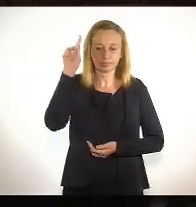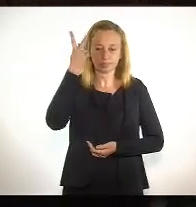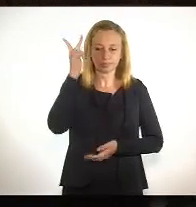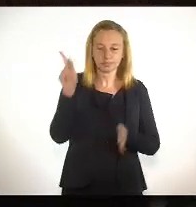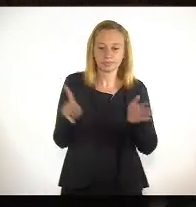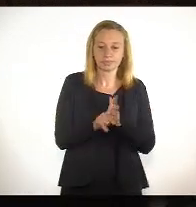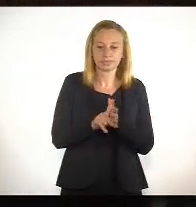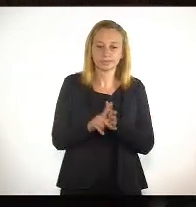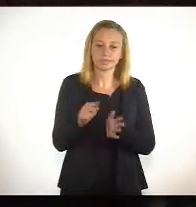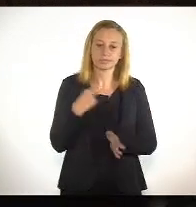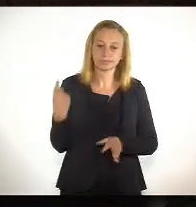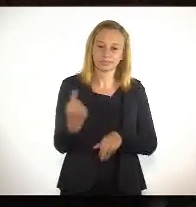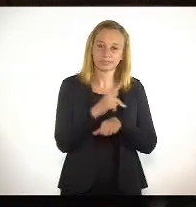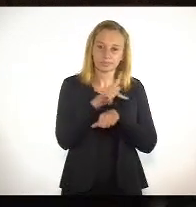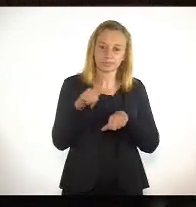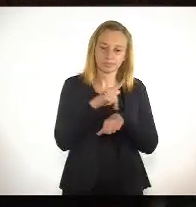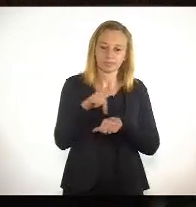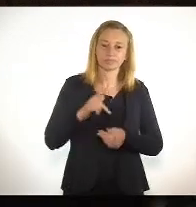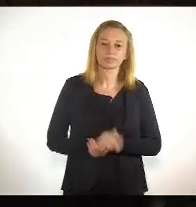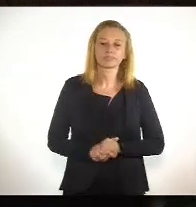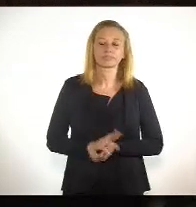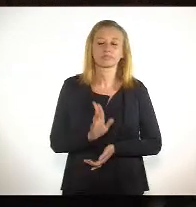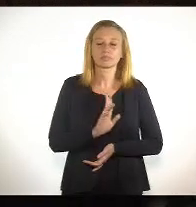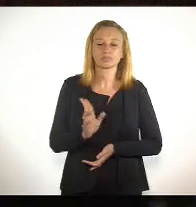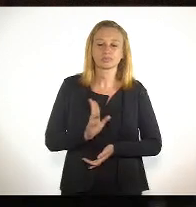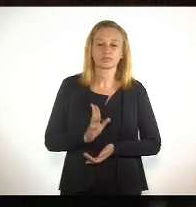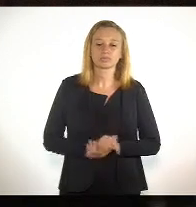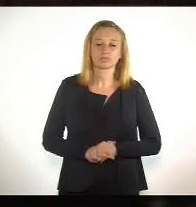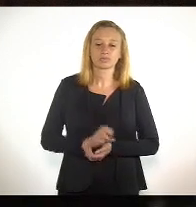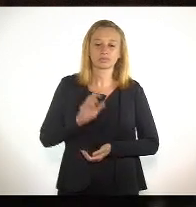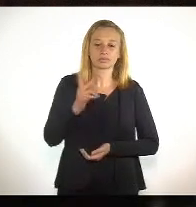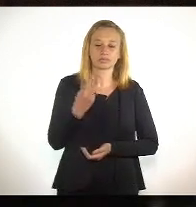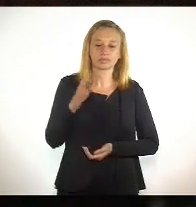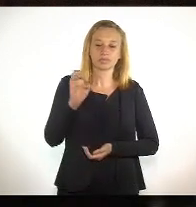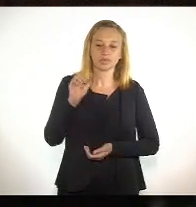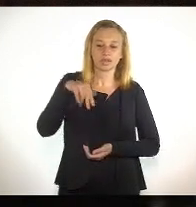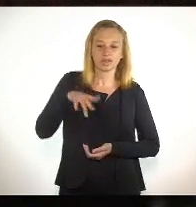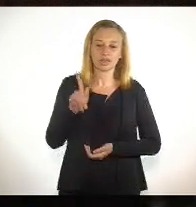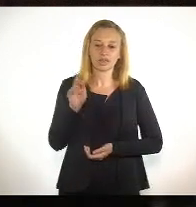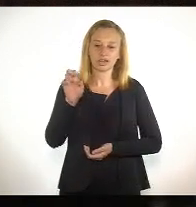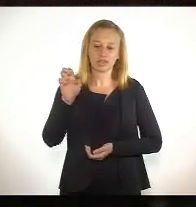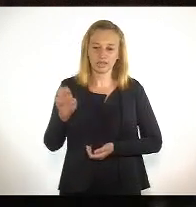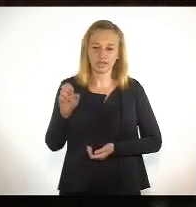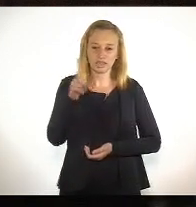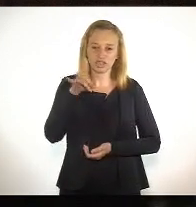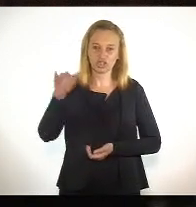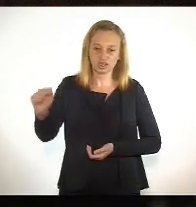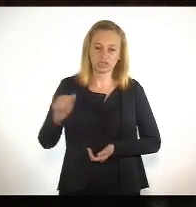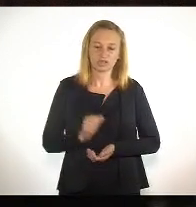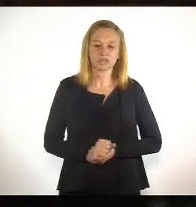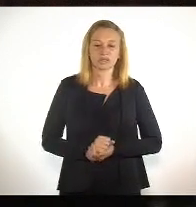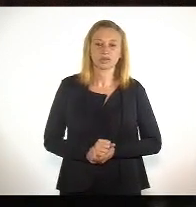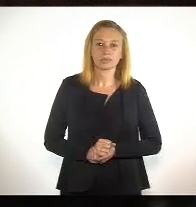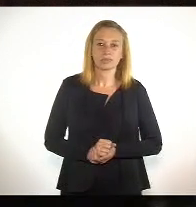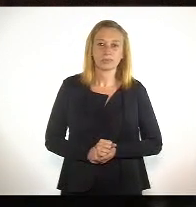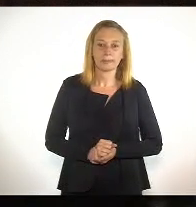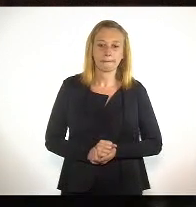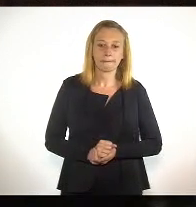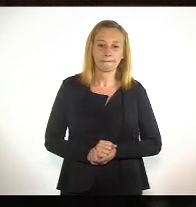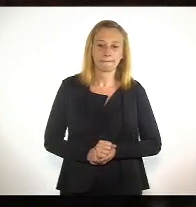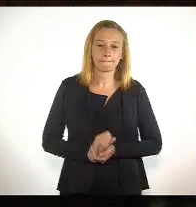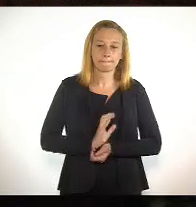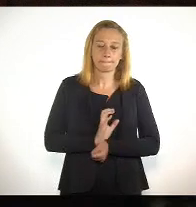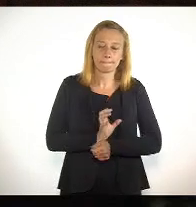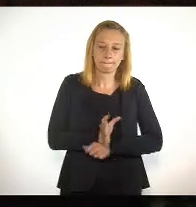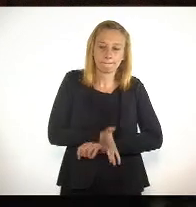do nosso país. Chama-se Henrique Dias. Henrique Dias, um